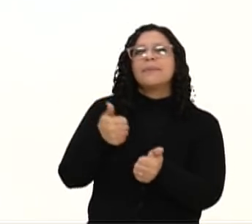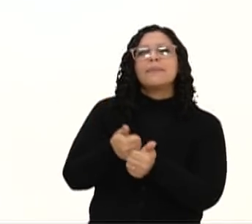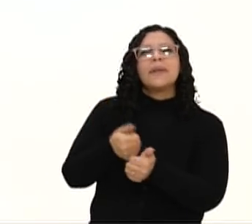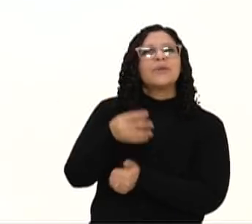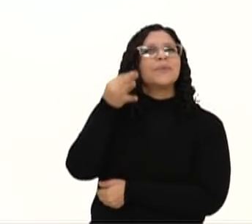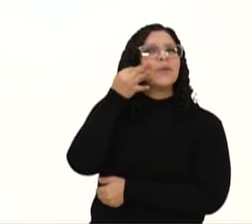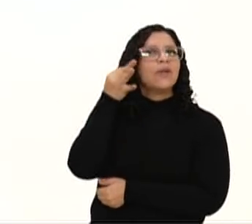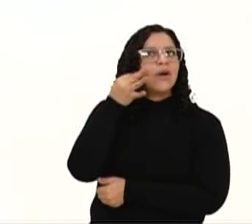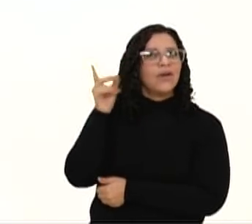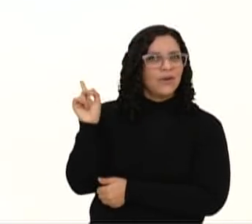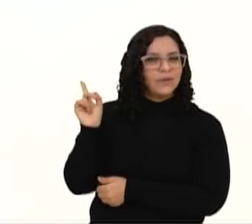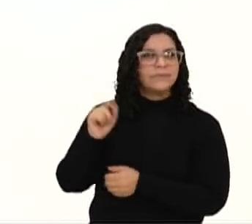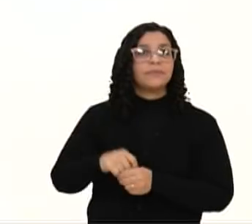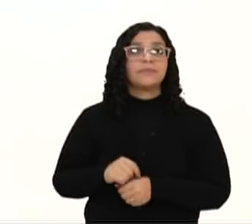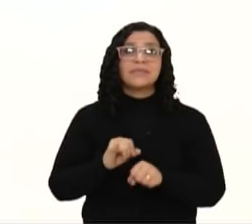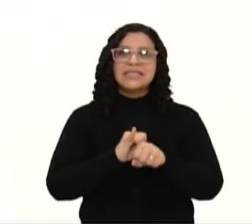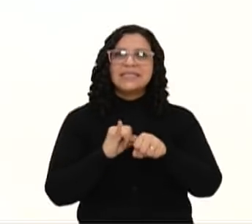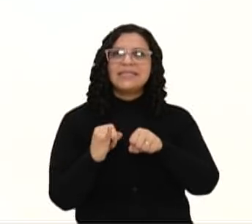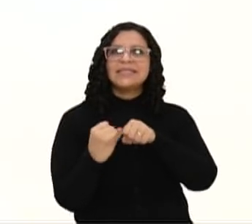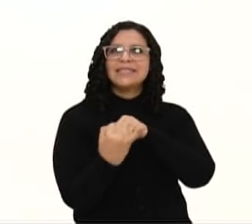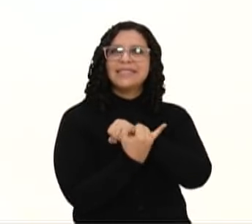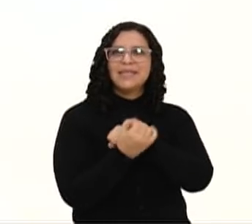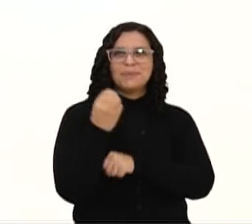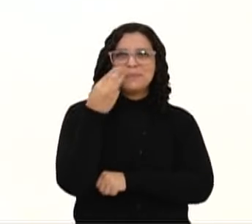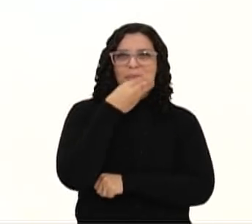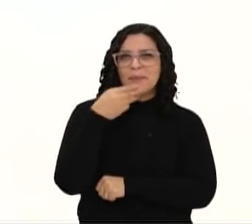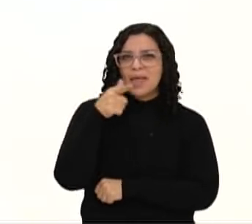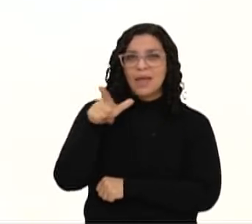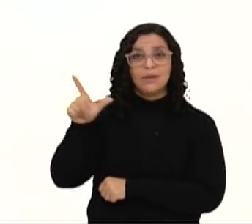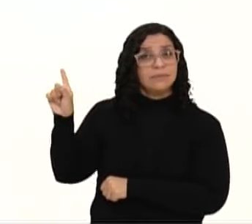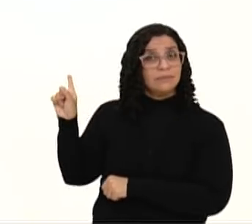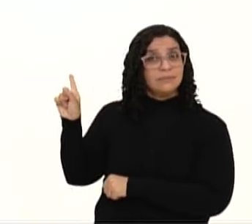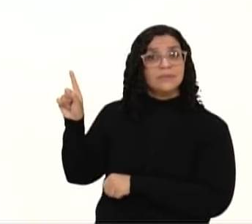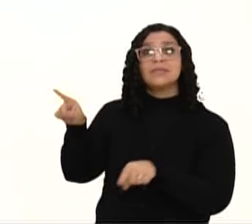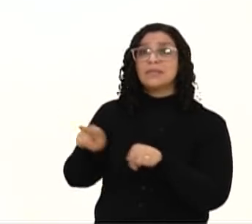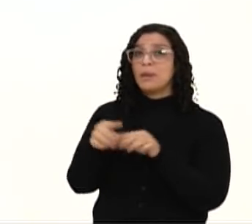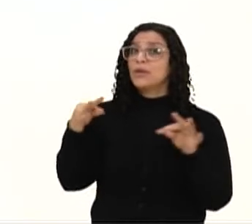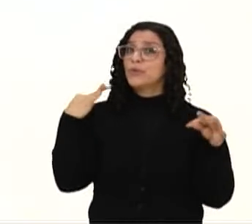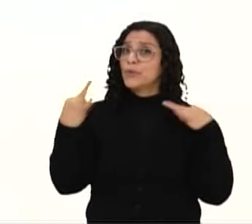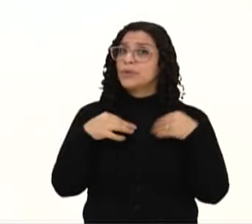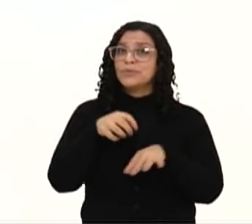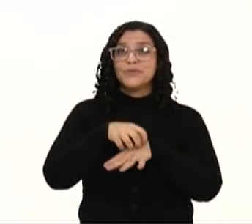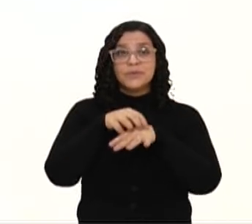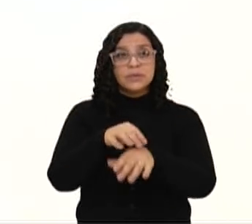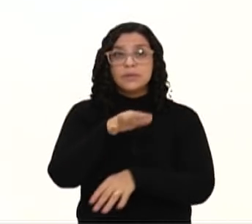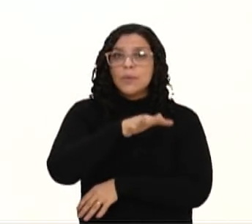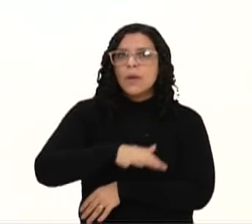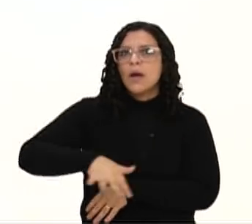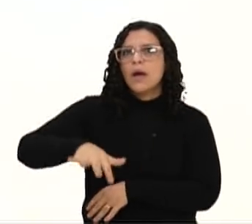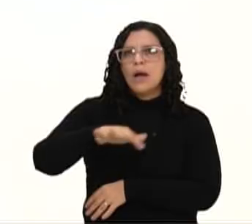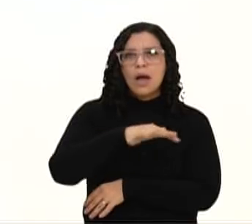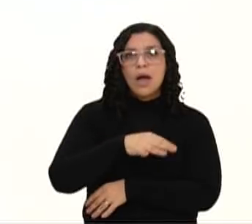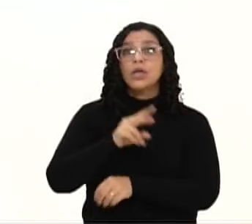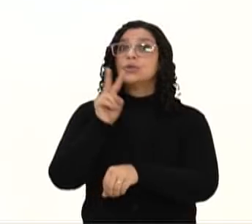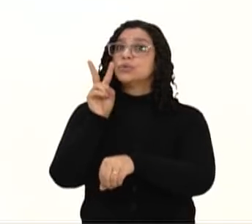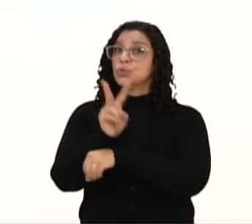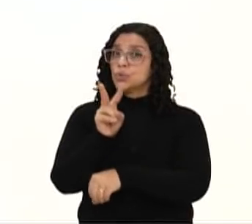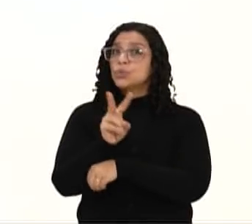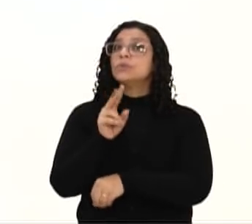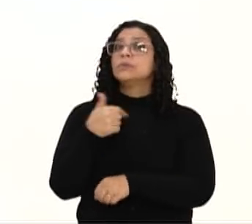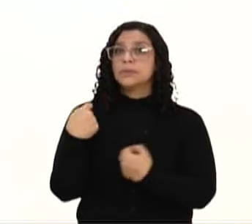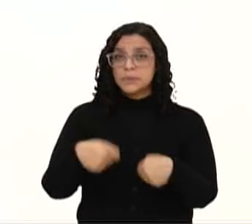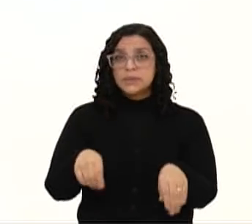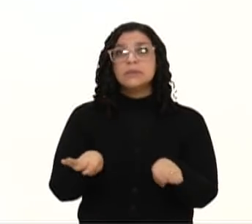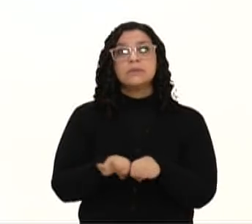Grossa. Ilha do Mel, então, também relacionada à questão do turismo, é uma área ali de preservação,